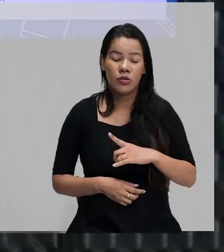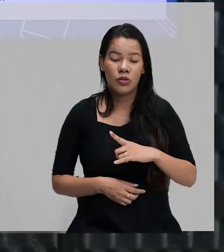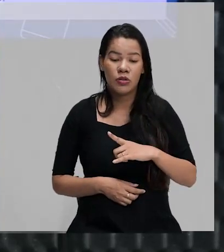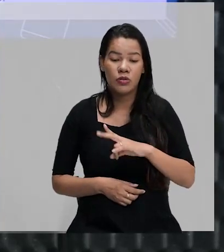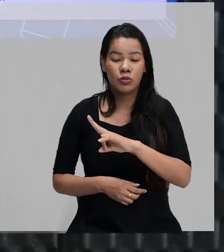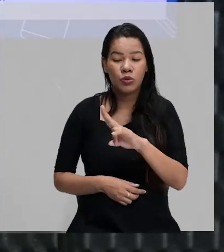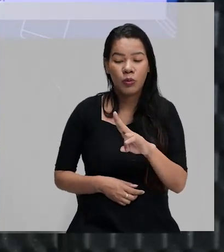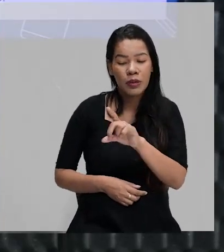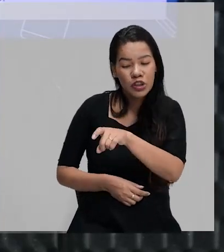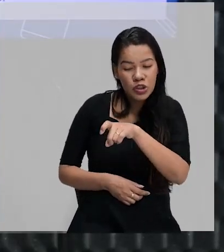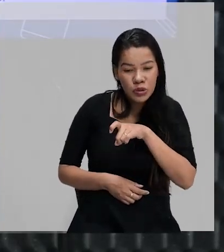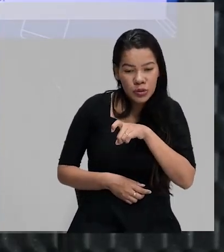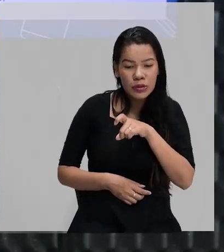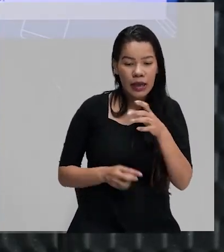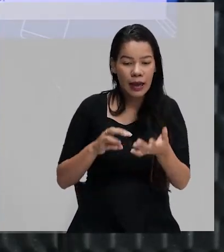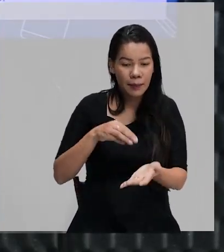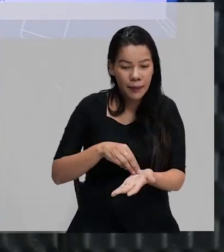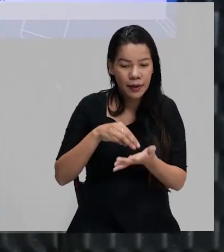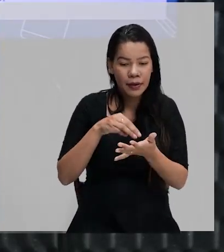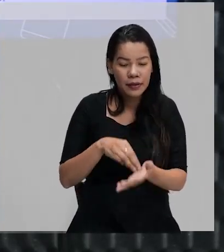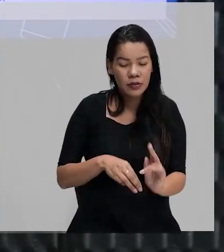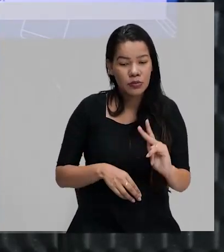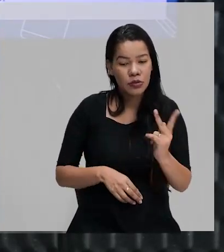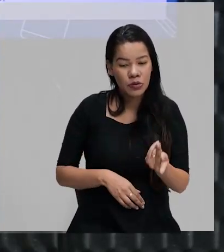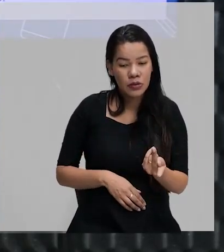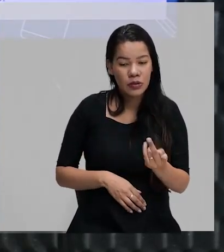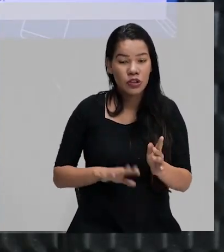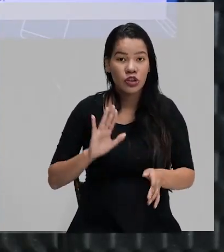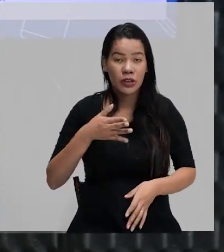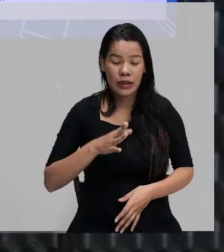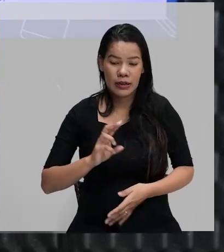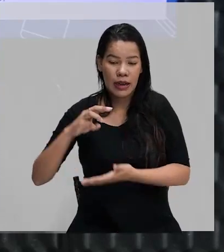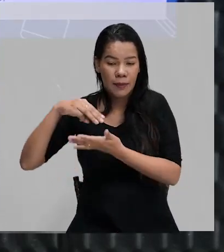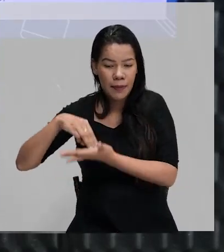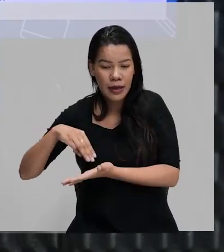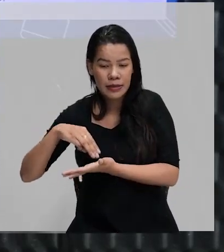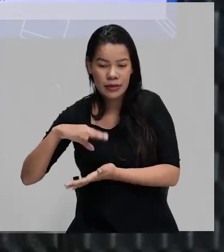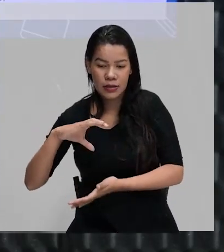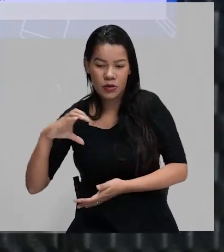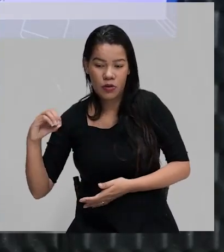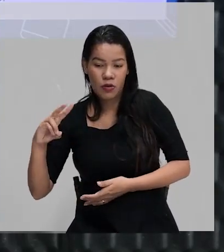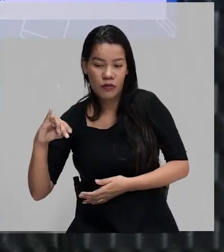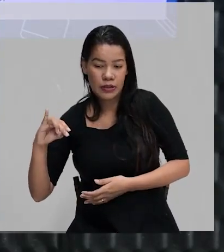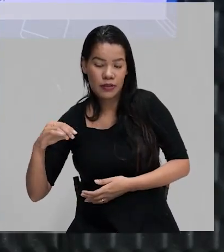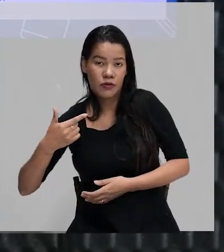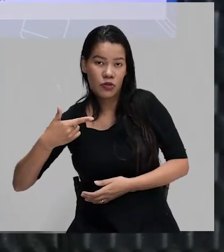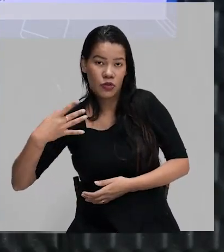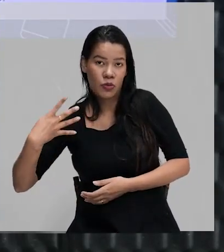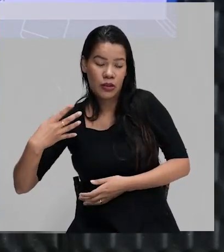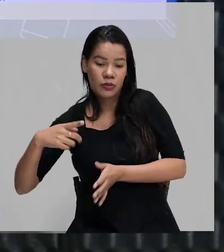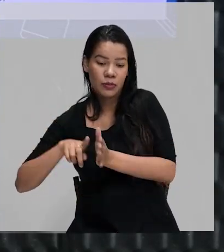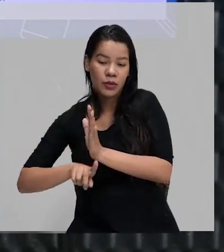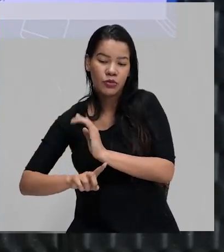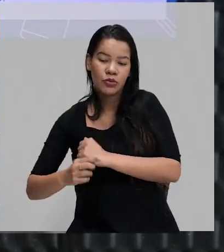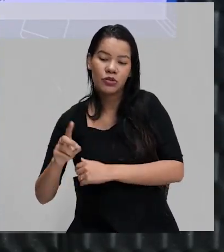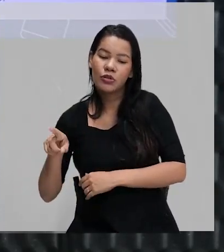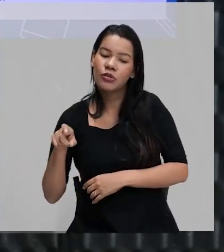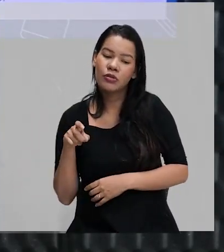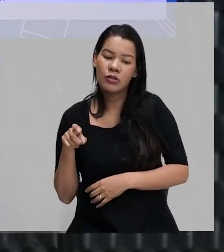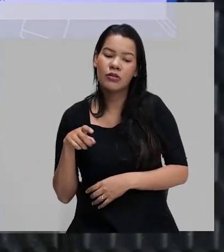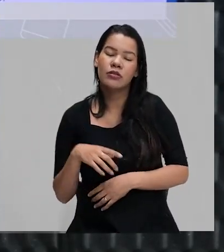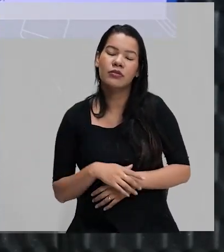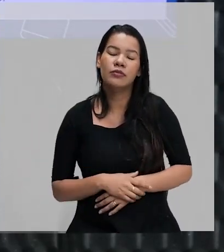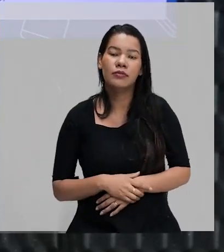massa de hidrogênio, a massa de monóxido será 24 menos X, certo? X é a massa